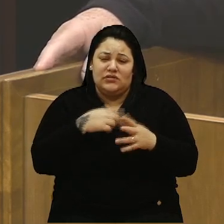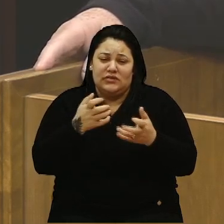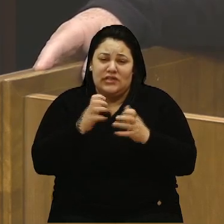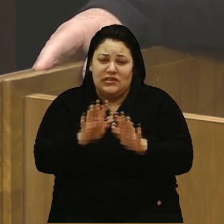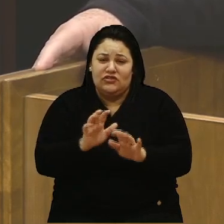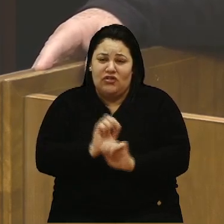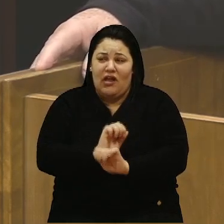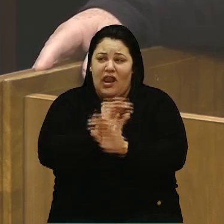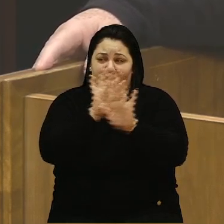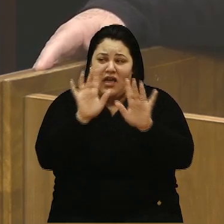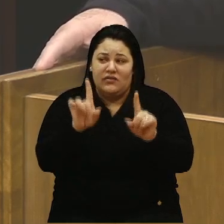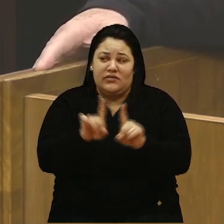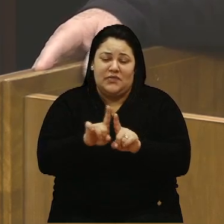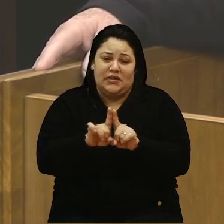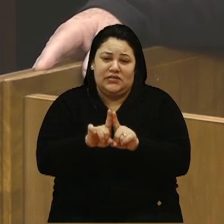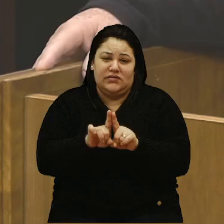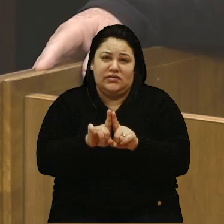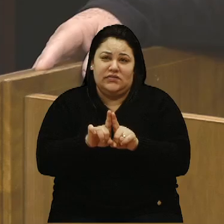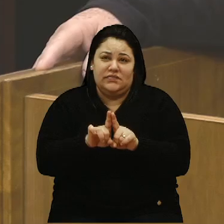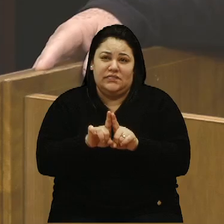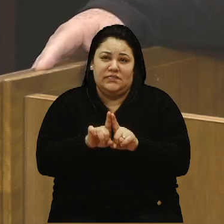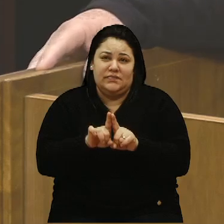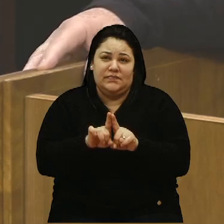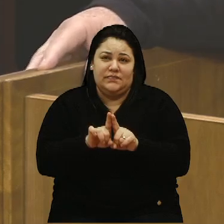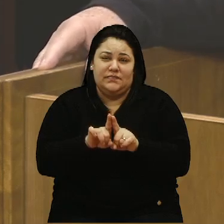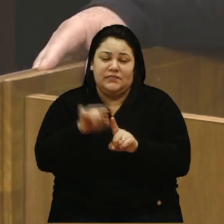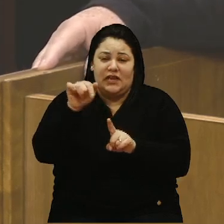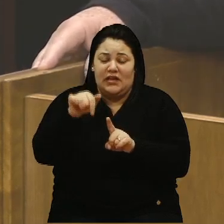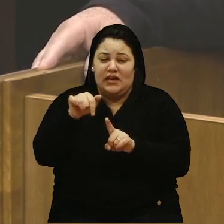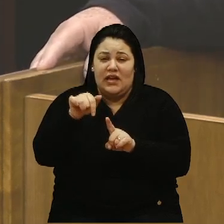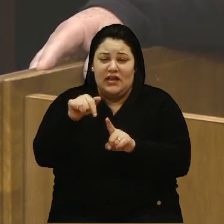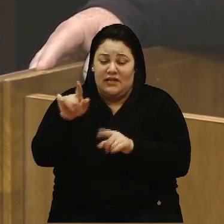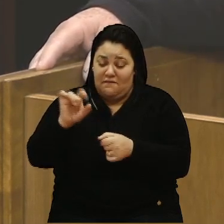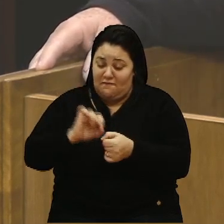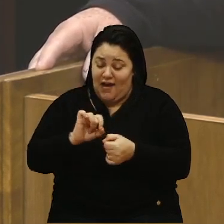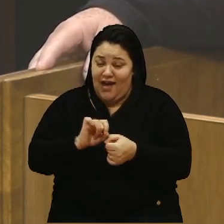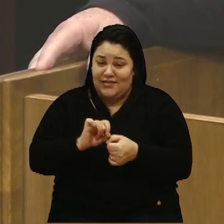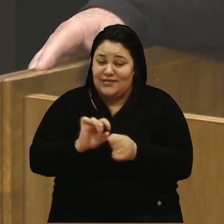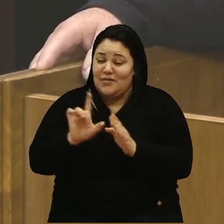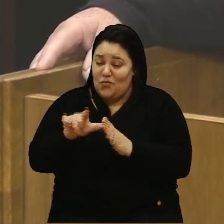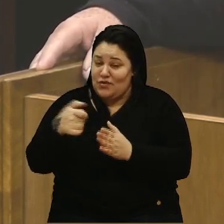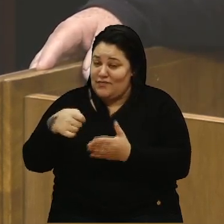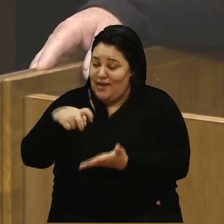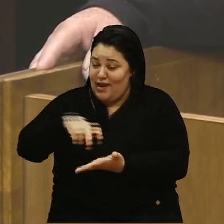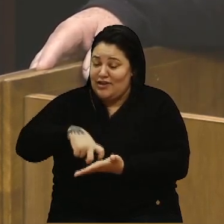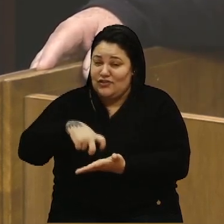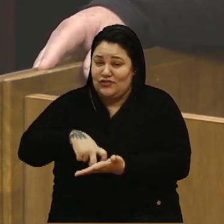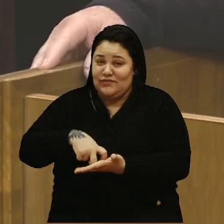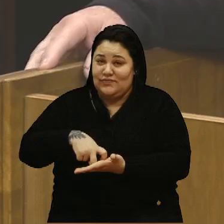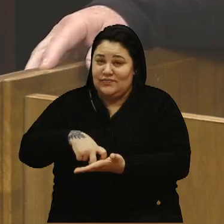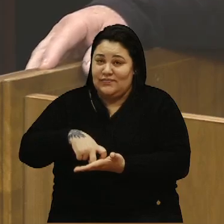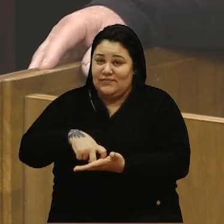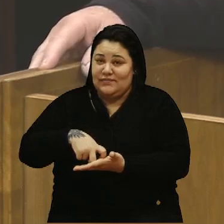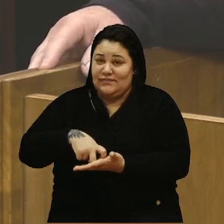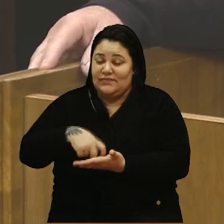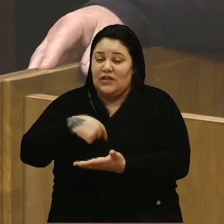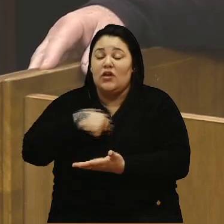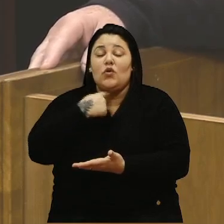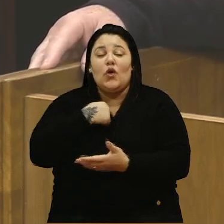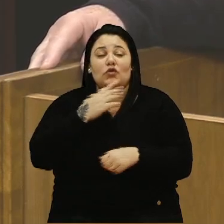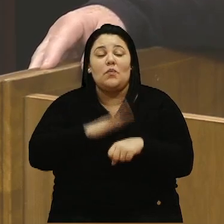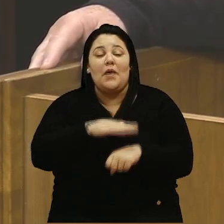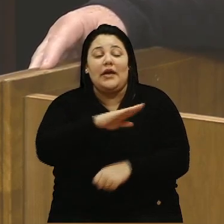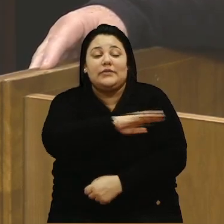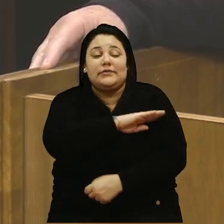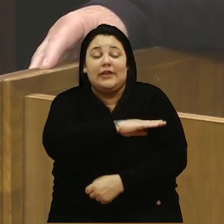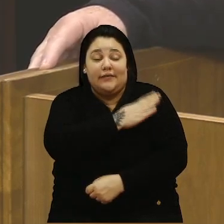claro de que aqui se faz, aqui se paga. Eu gosto mais desse provérbio, vereador Ramon.